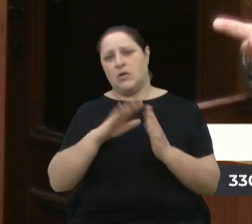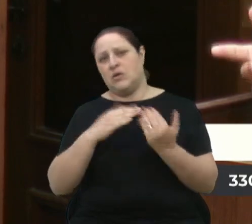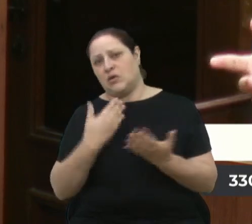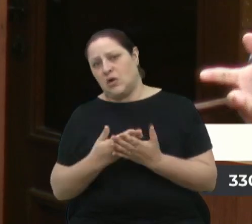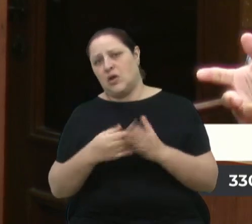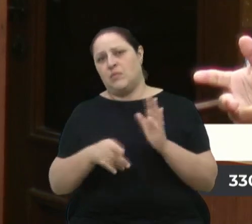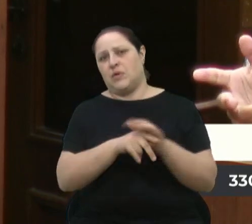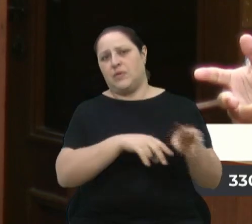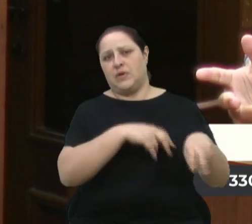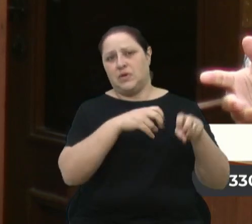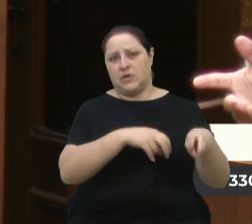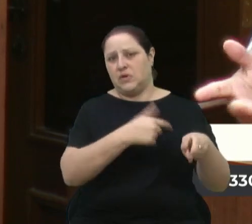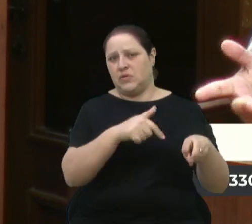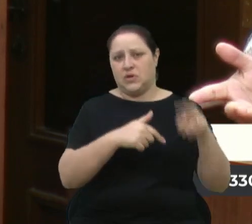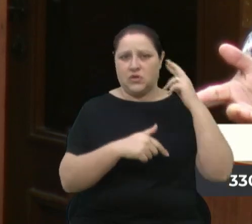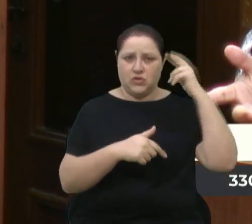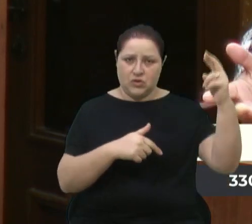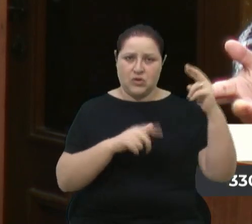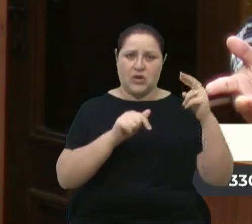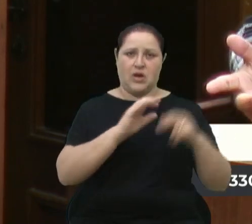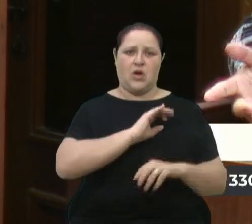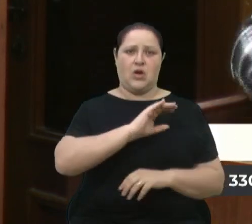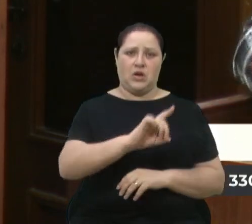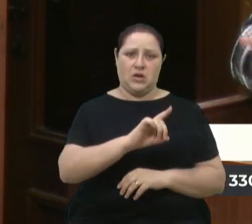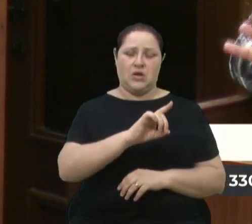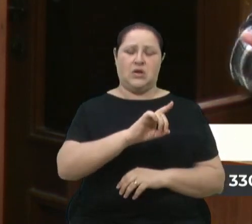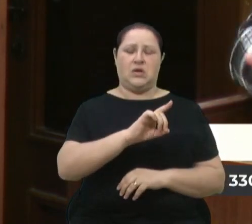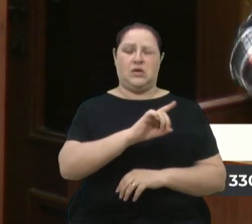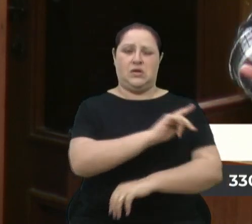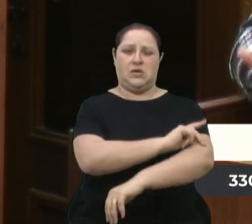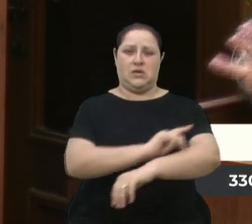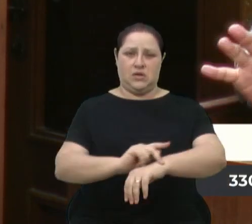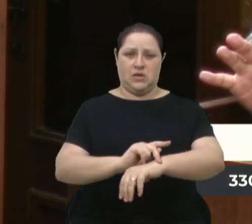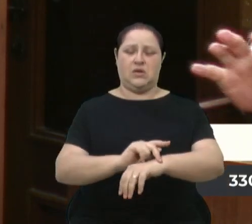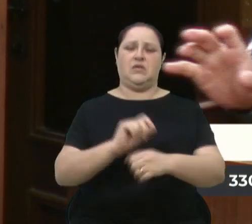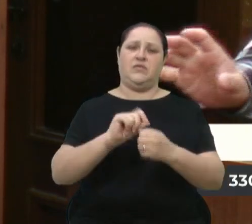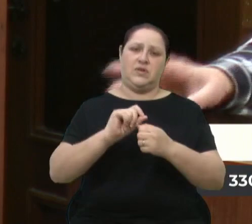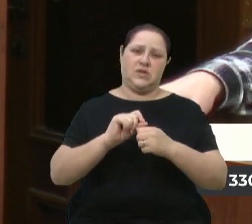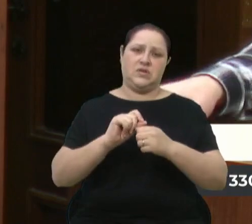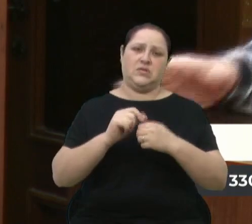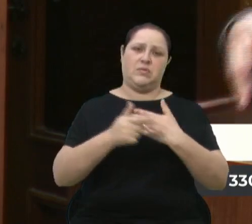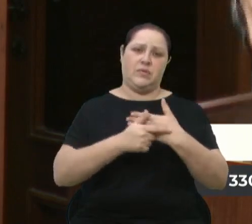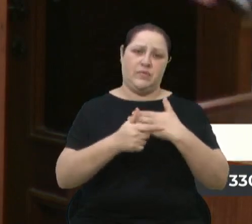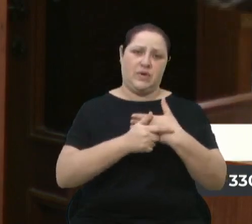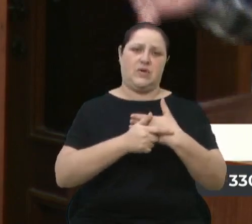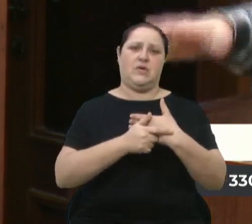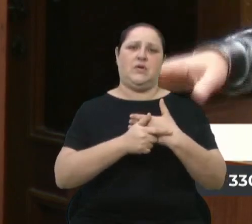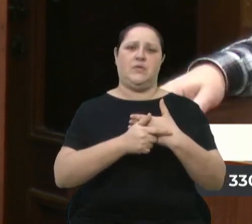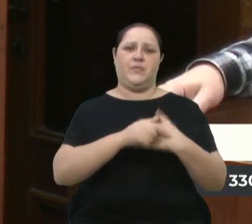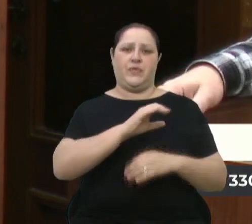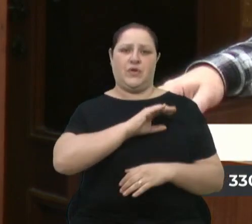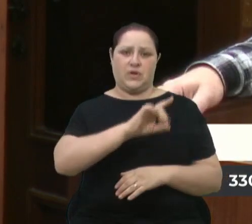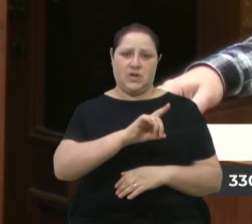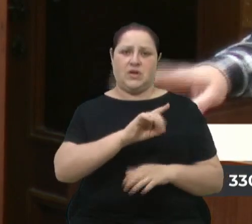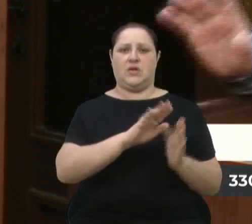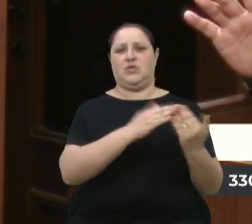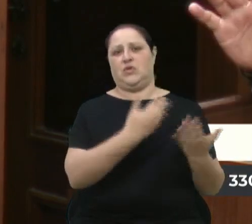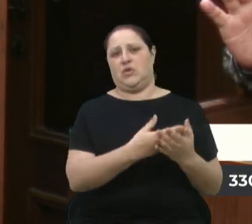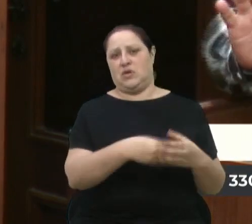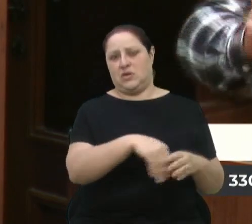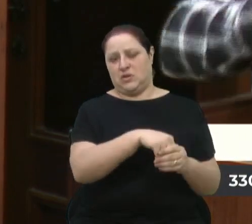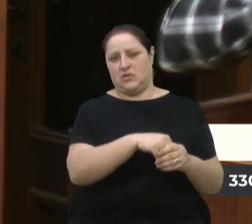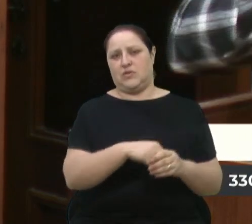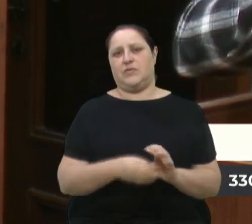zona rural e não têm diretores, são coordenadores pedagógicos que cumprem o papel de coordenar essas escolas.